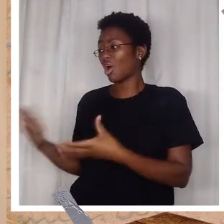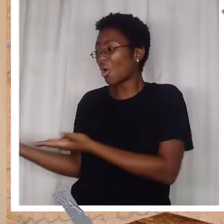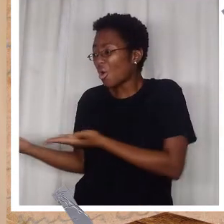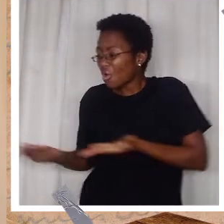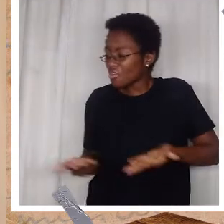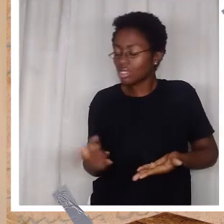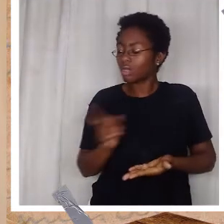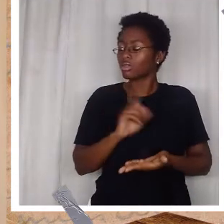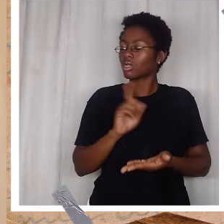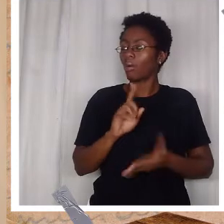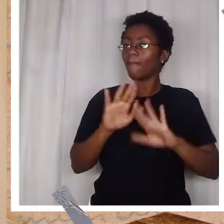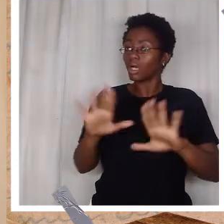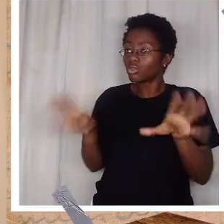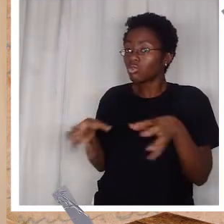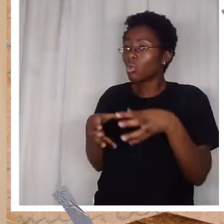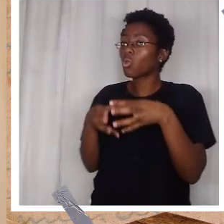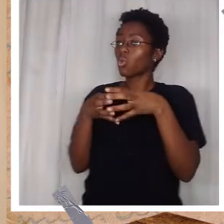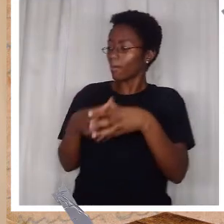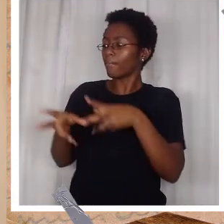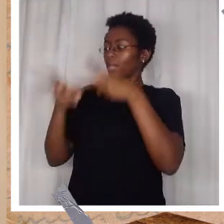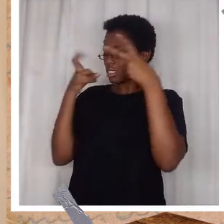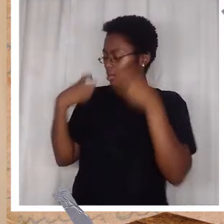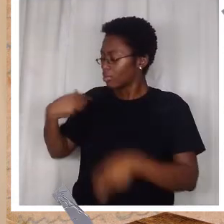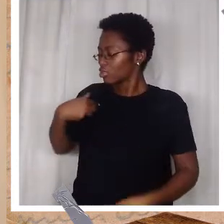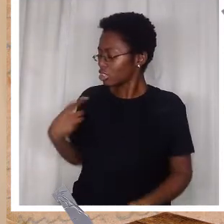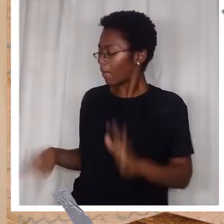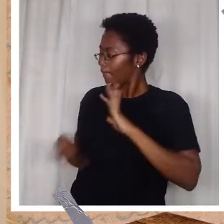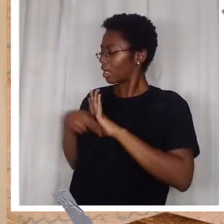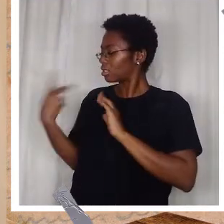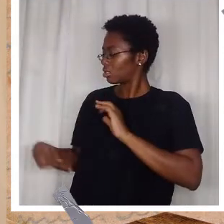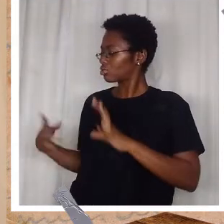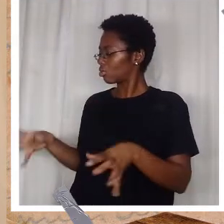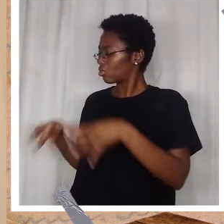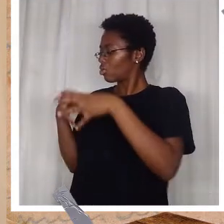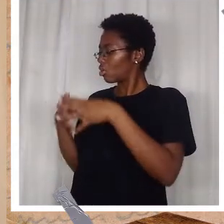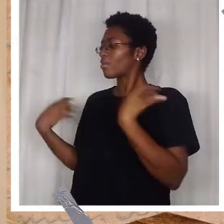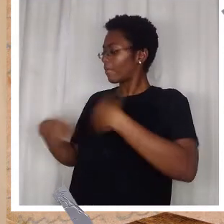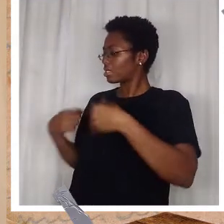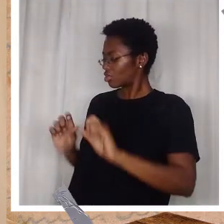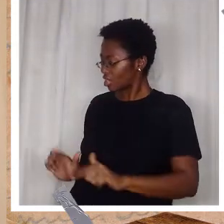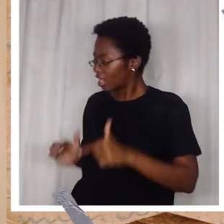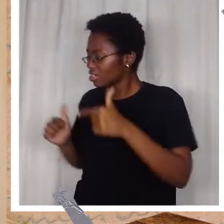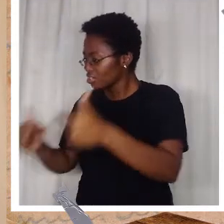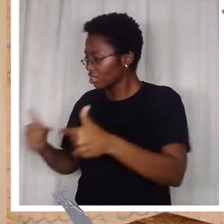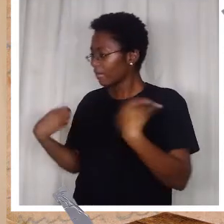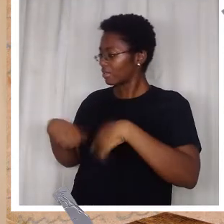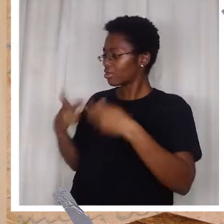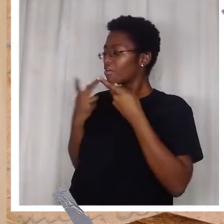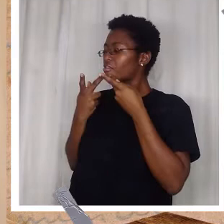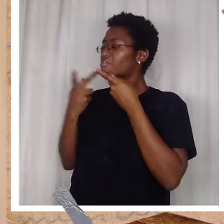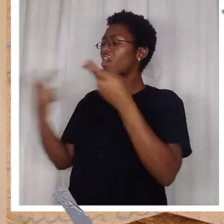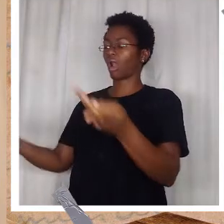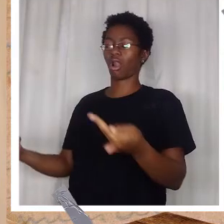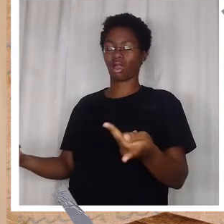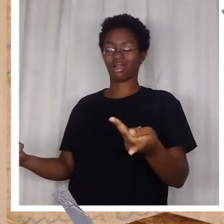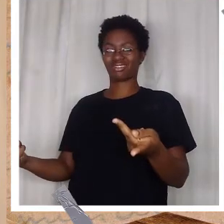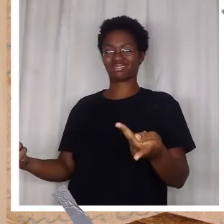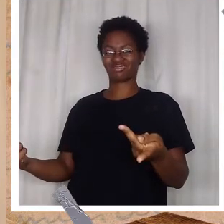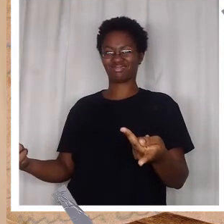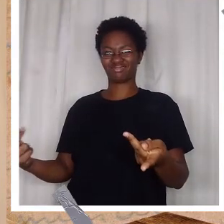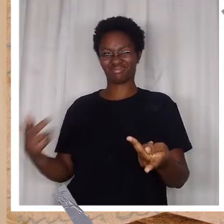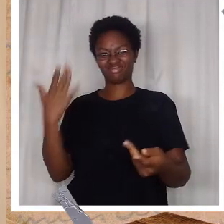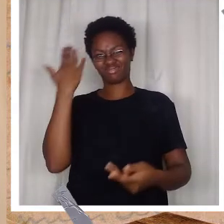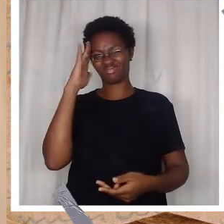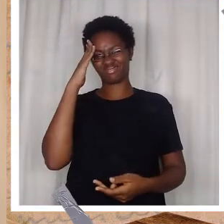este grupo se percebendo como sujeito e falando e expressando como o bispo do Rosário.